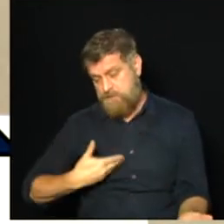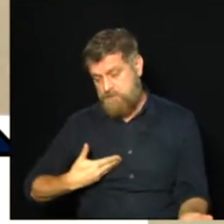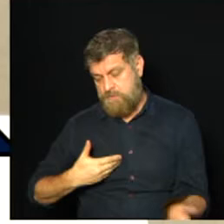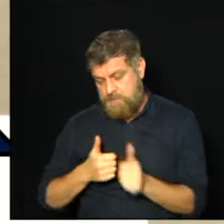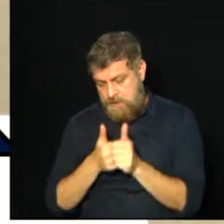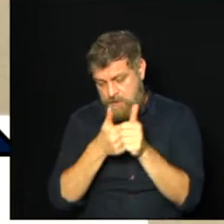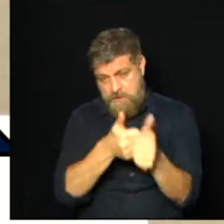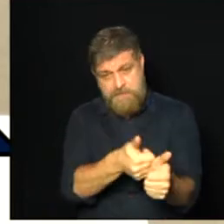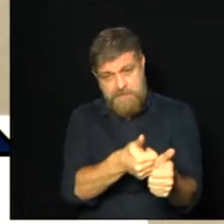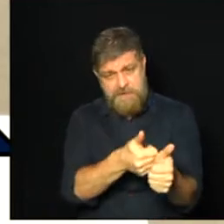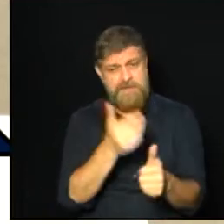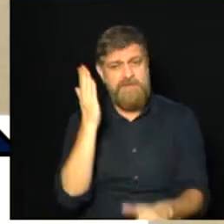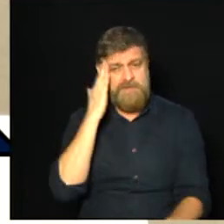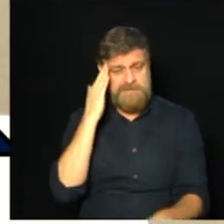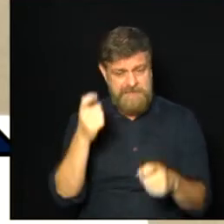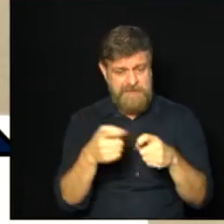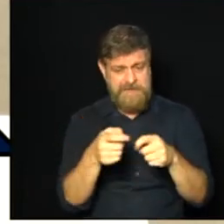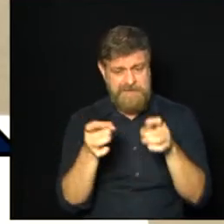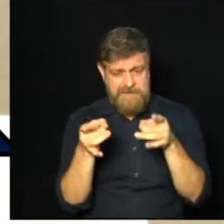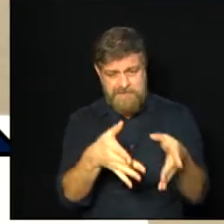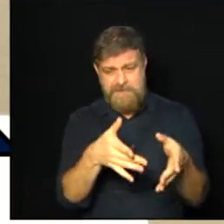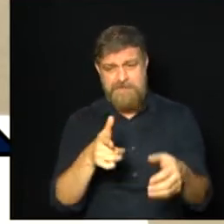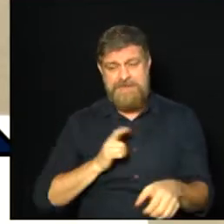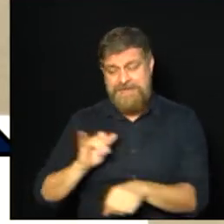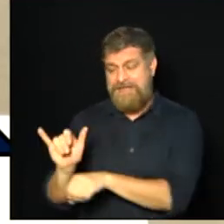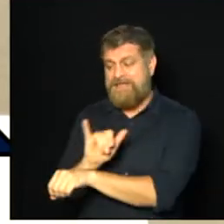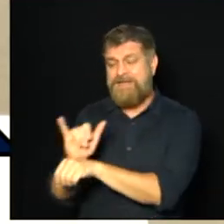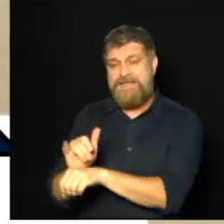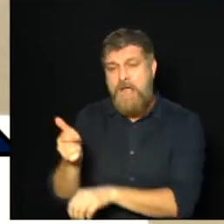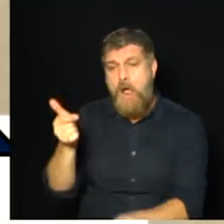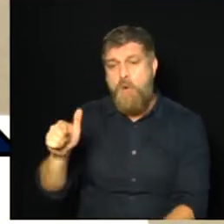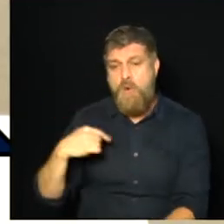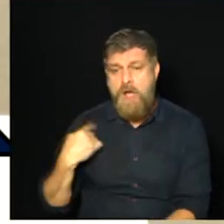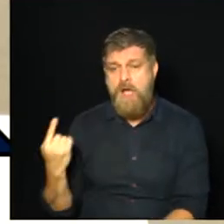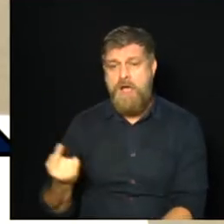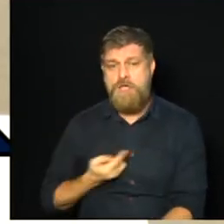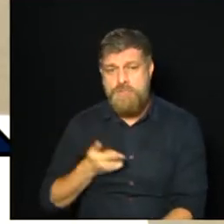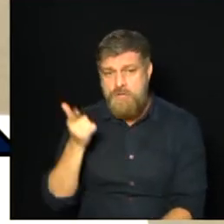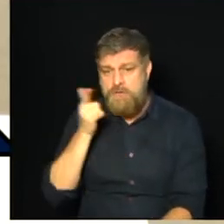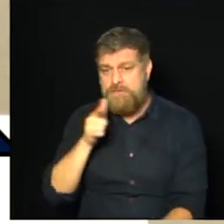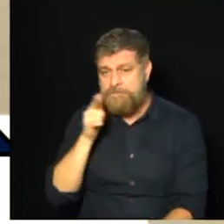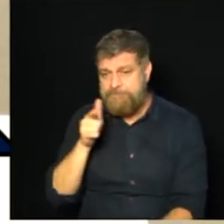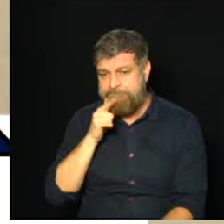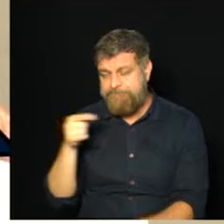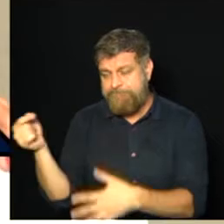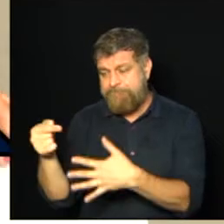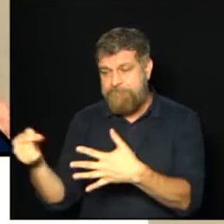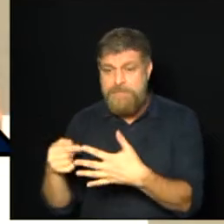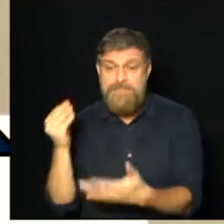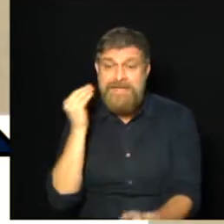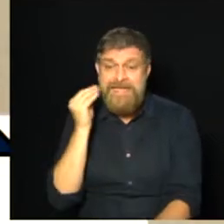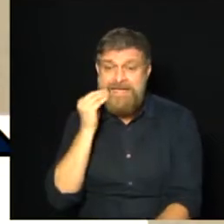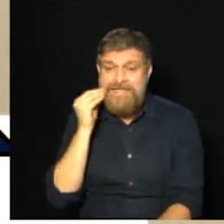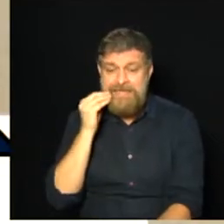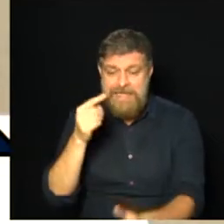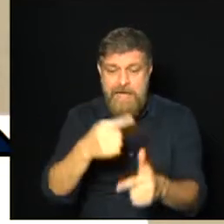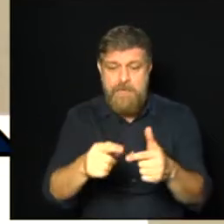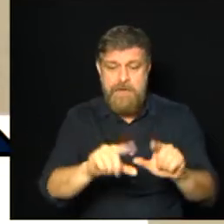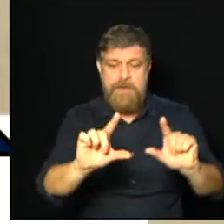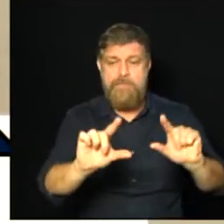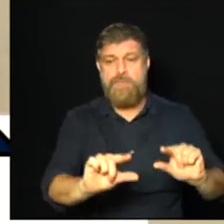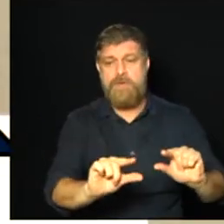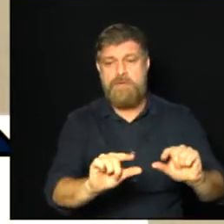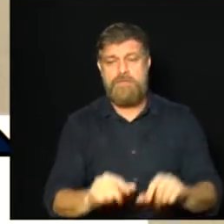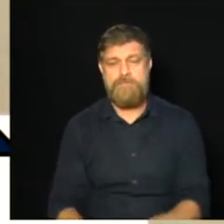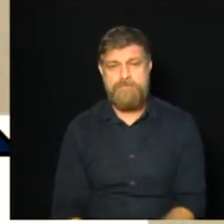forma, mas a gente sabe também que tem outros mecanismos para a gente poder apostar e tentar minimizar esses efeitos aí.